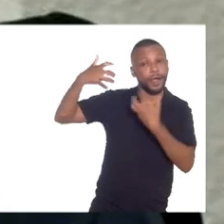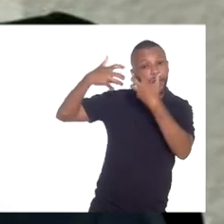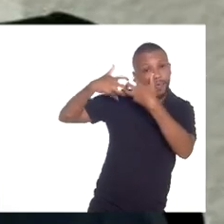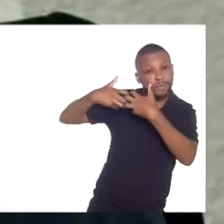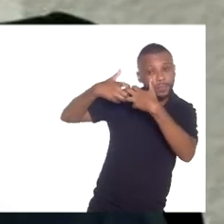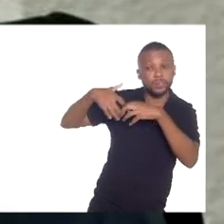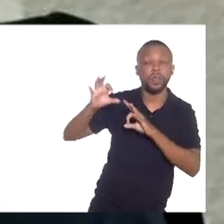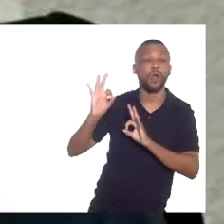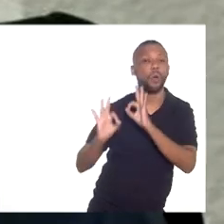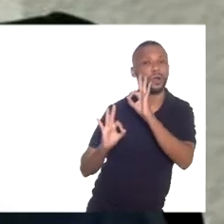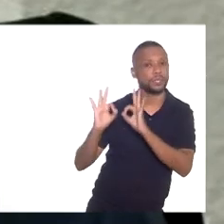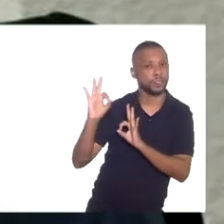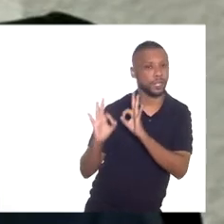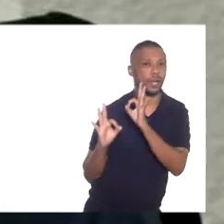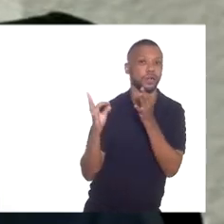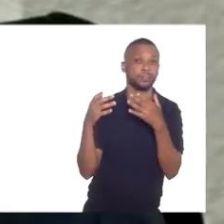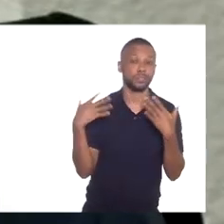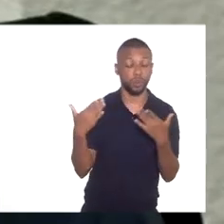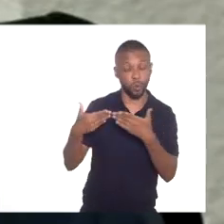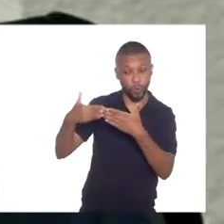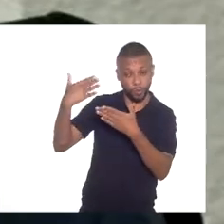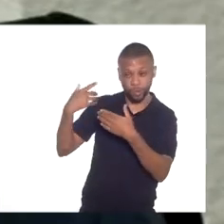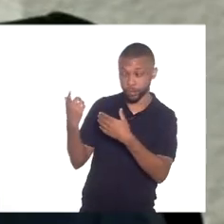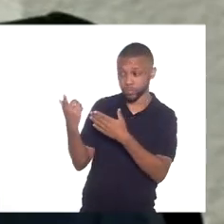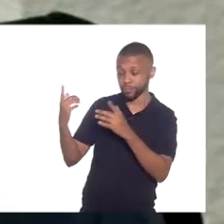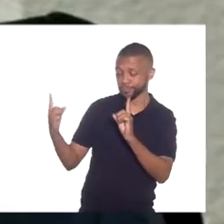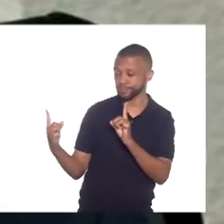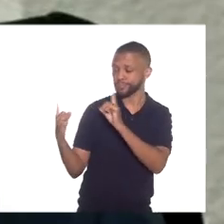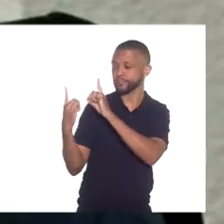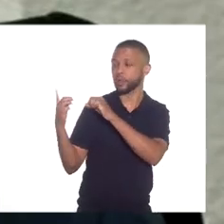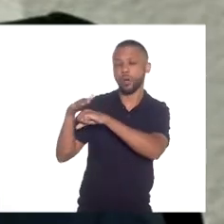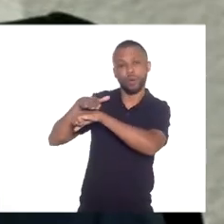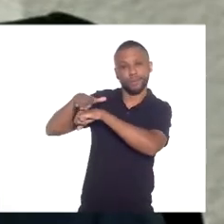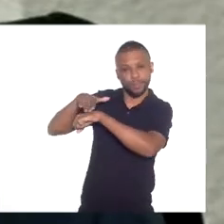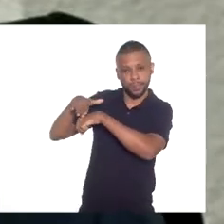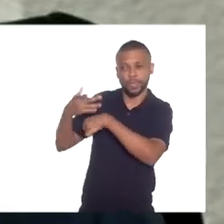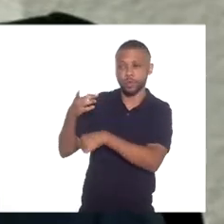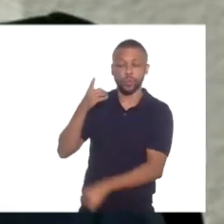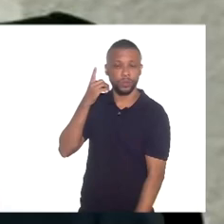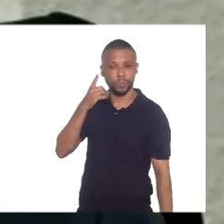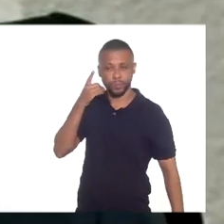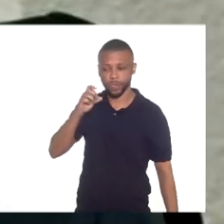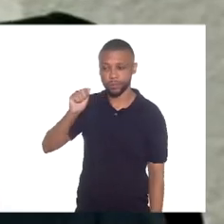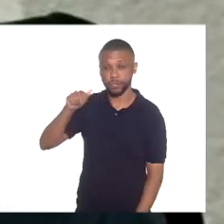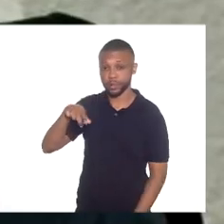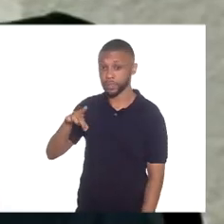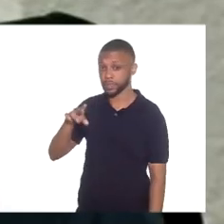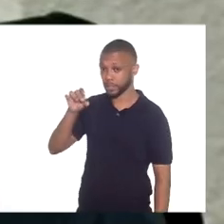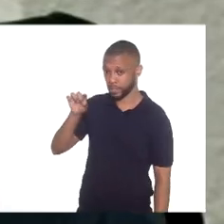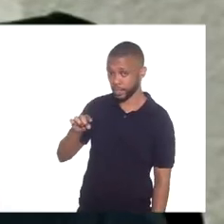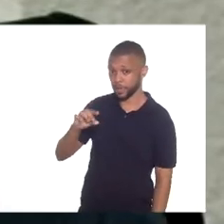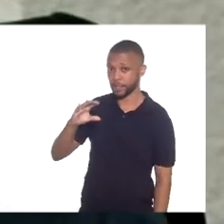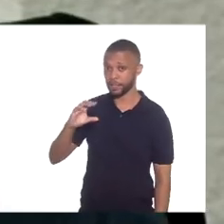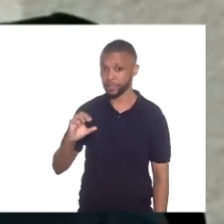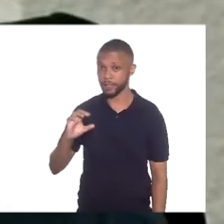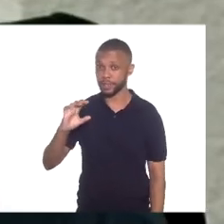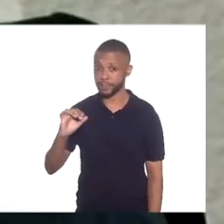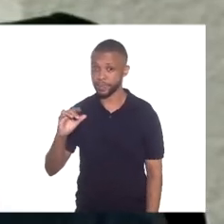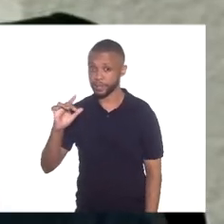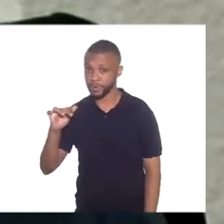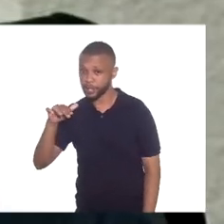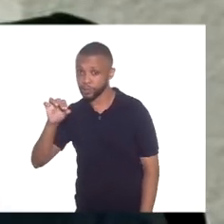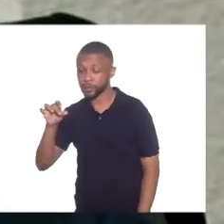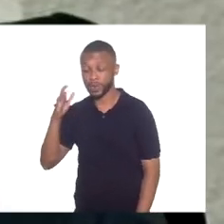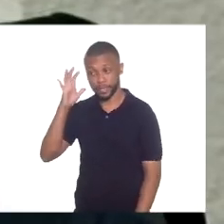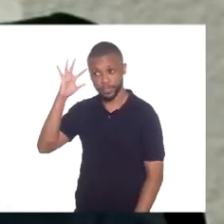com o deputado André Ciliano, quando ele decidiu criar essa CPI, e logo depois eu vinha falando muito com ele, a Magda já